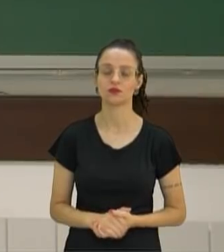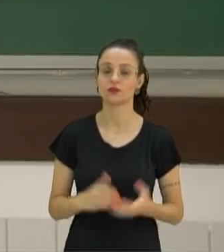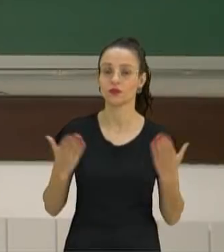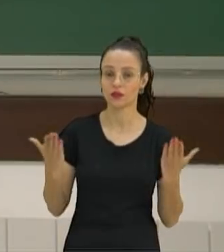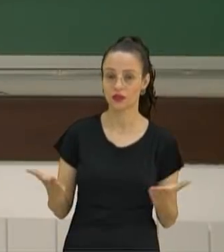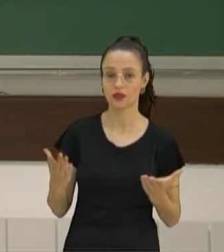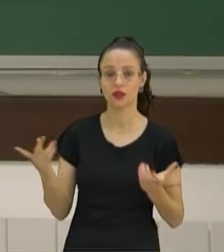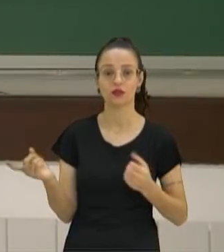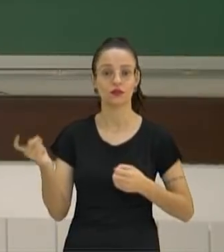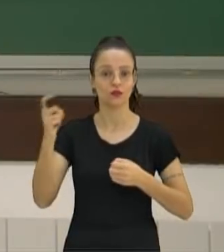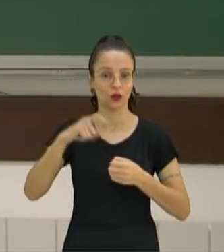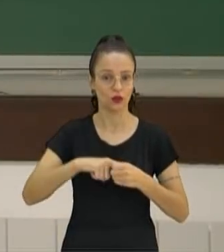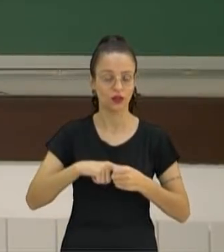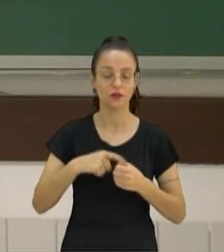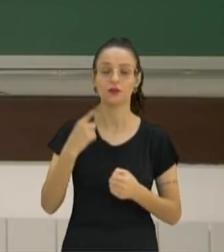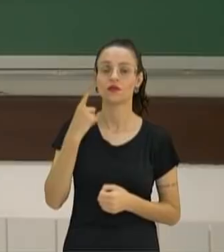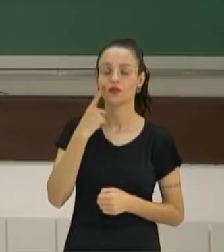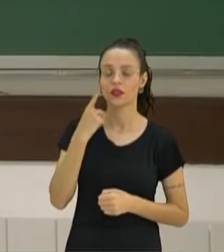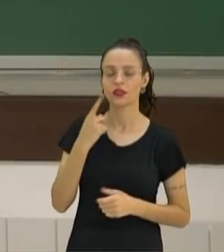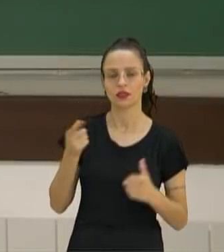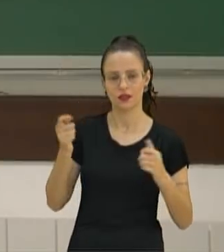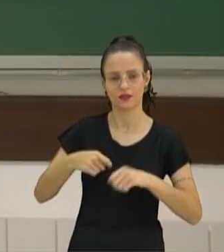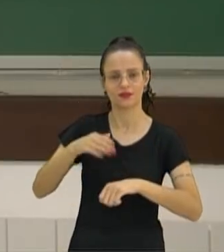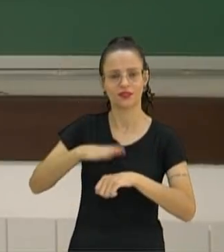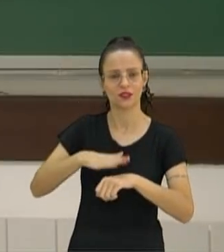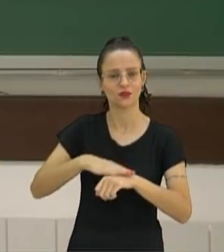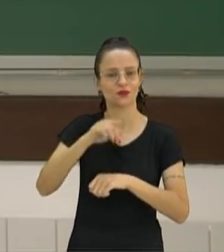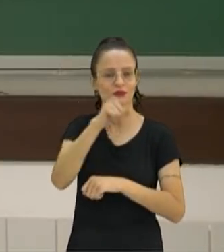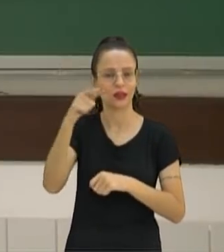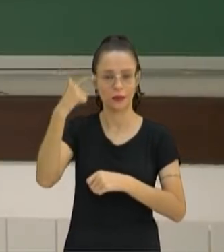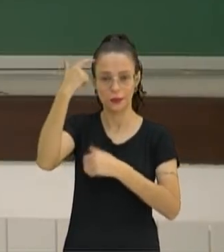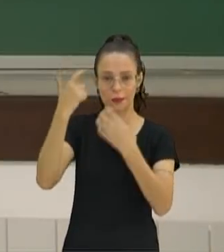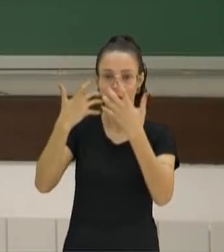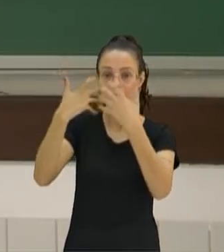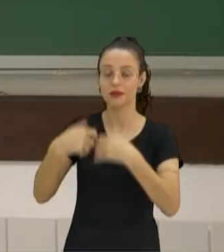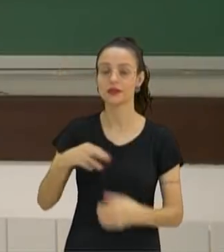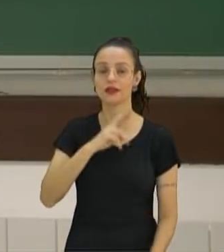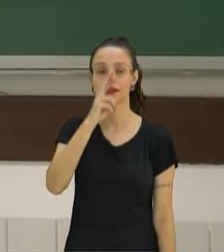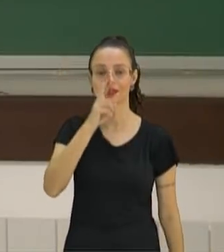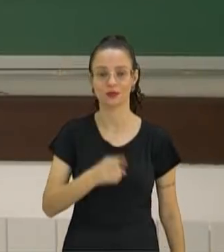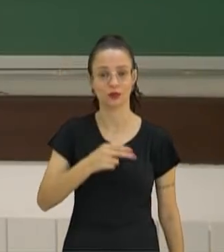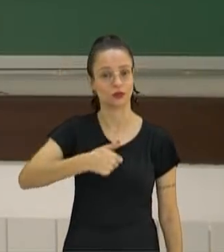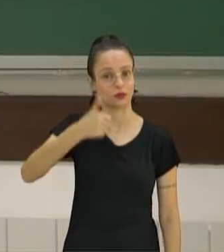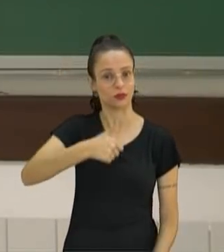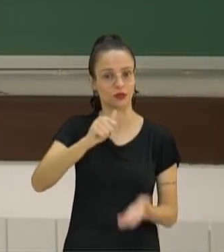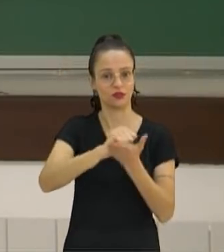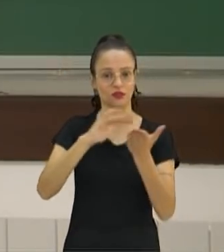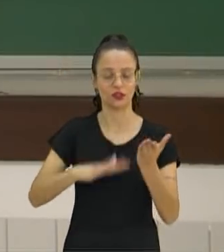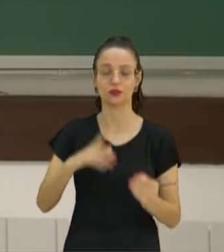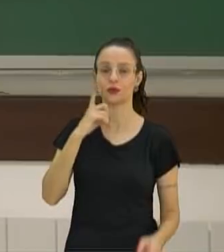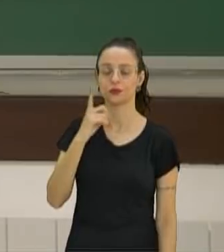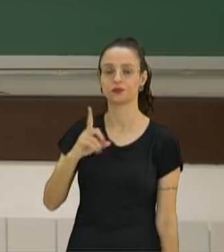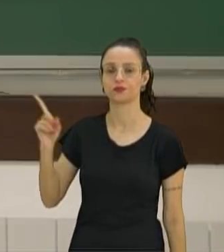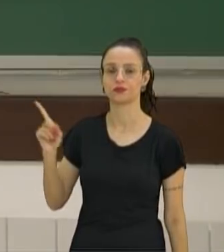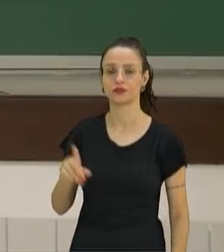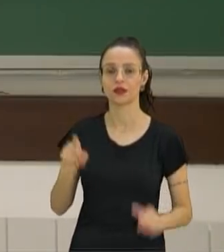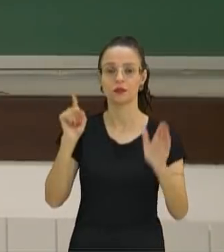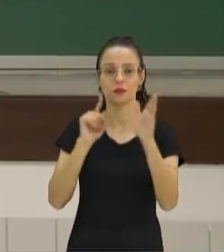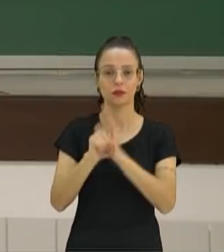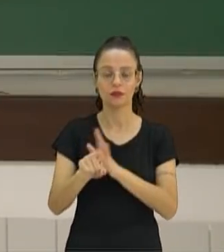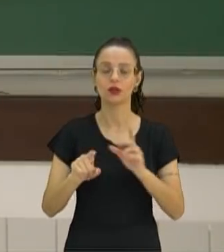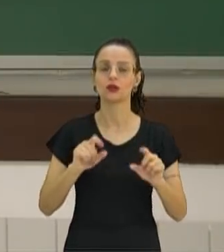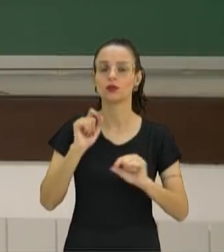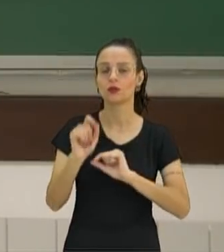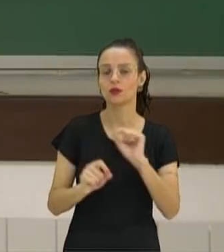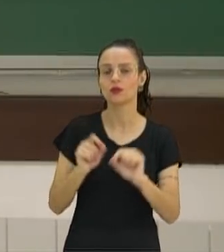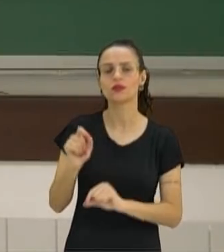Então voltamos, né? Deu um tempinho aí para você pensar na resposta do nosso primeiro quiz. Olha lá. A pergunta era: